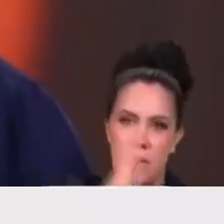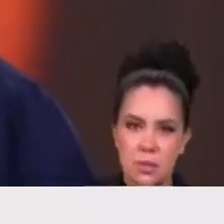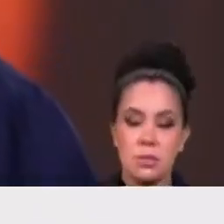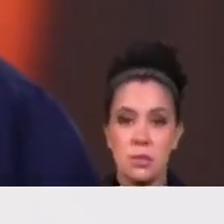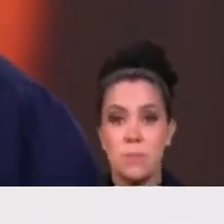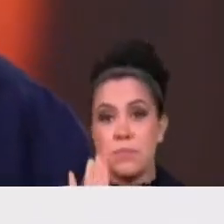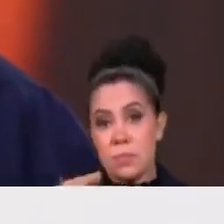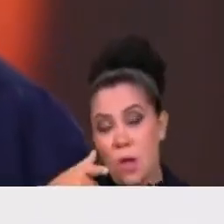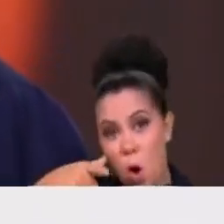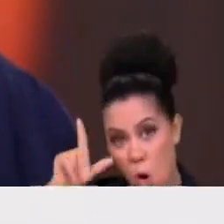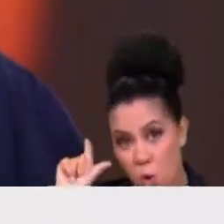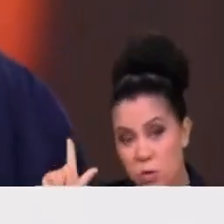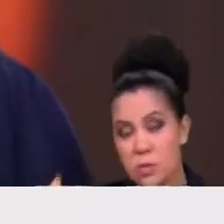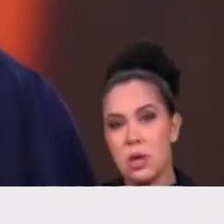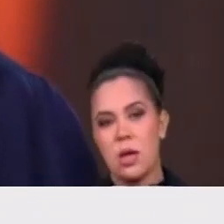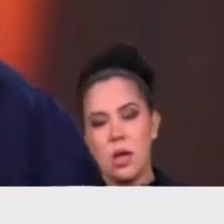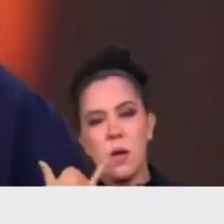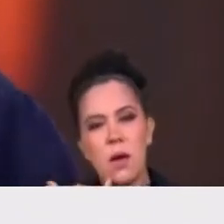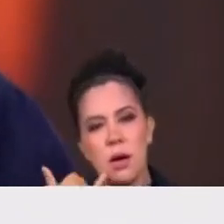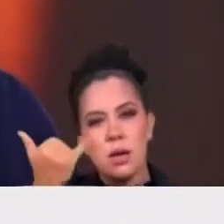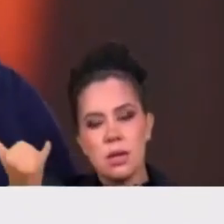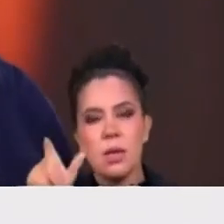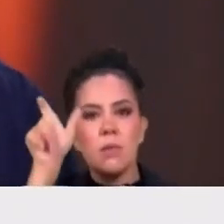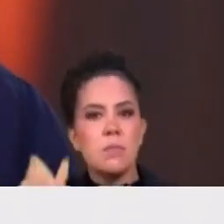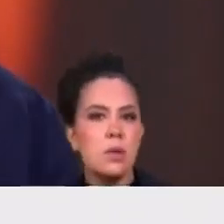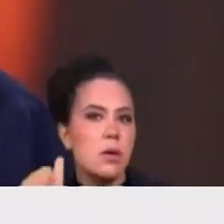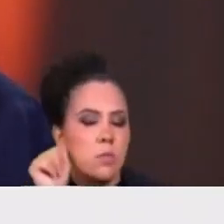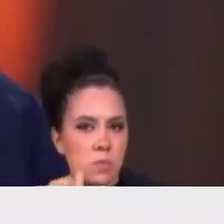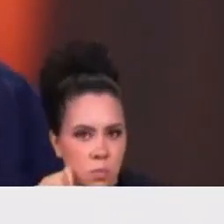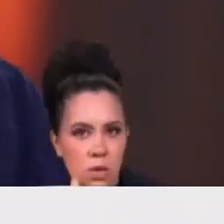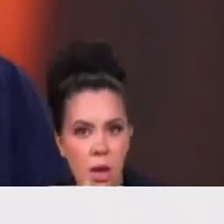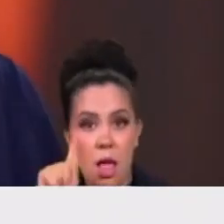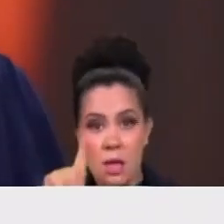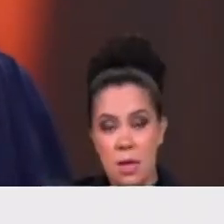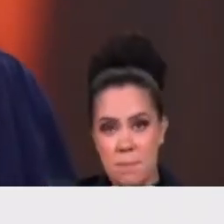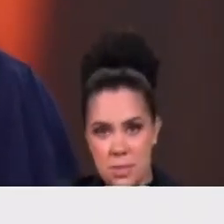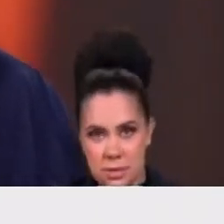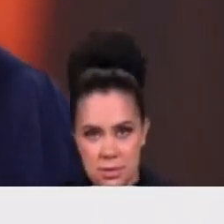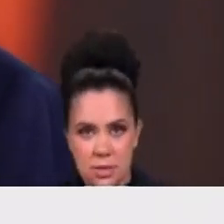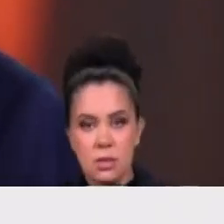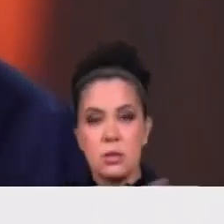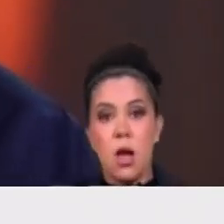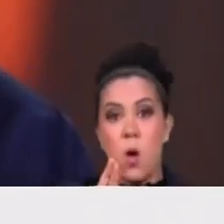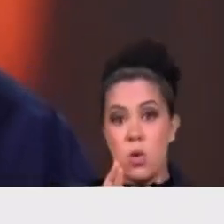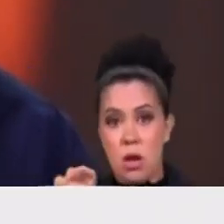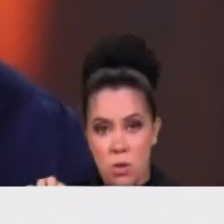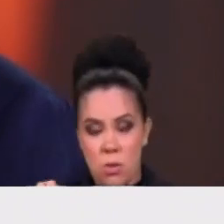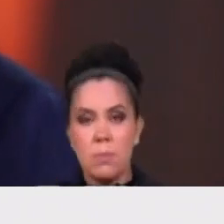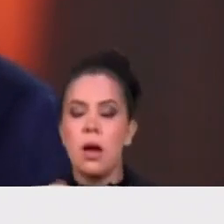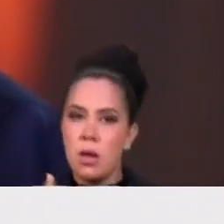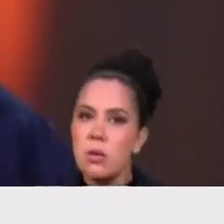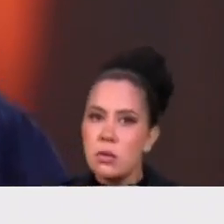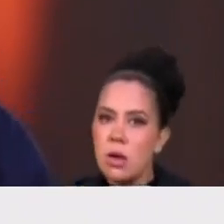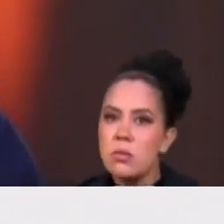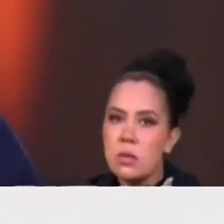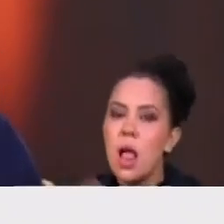ursela wanderl que é a presidente da Comissão europeia para dizer para ela que eu tô querendo negociar mercul